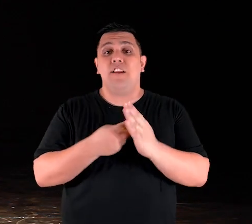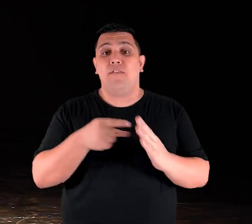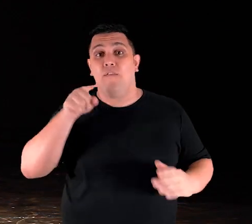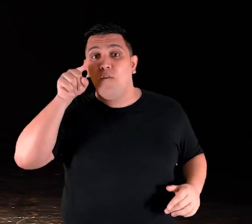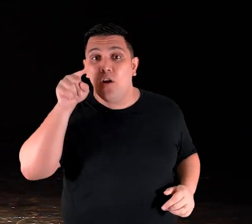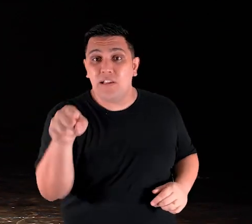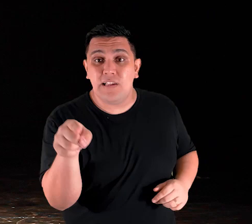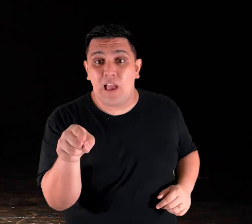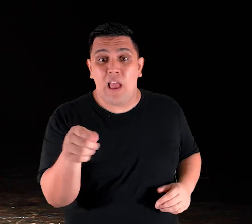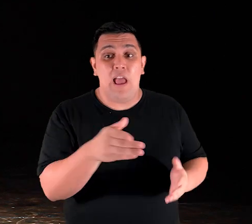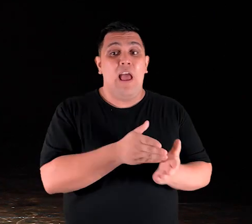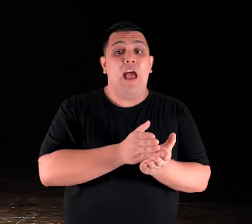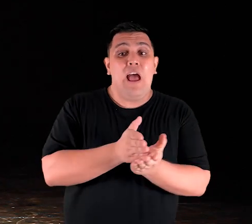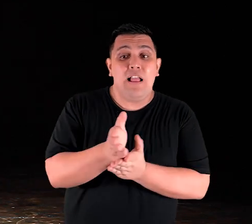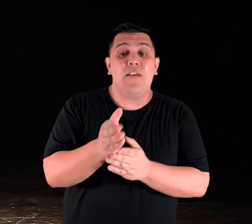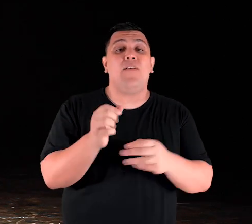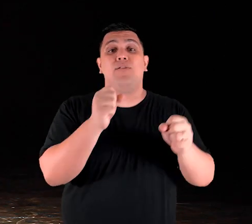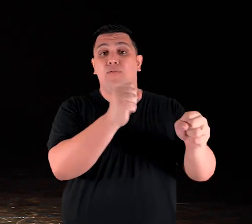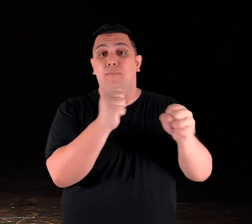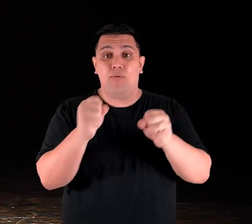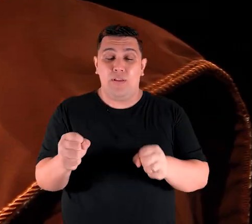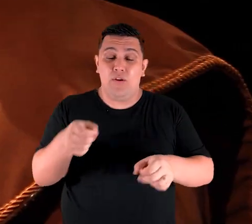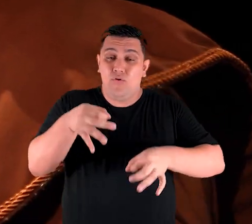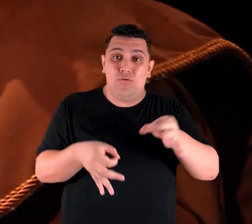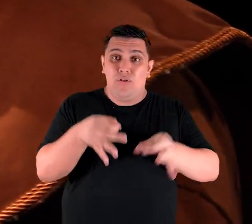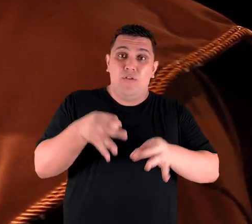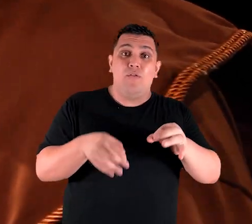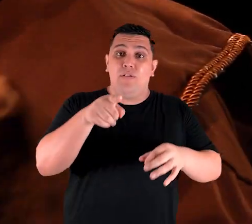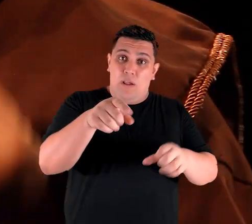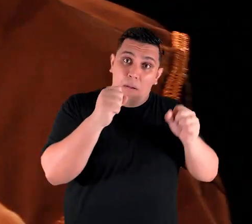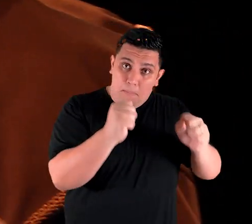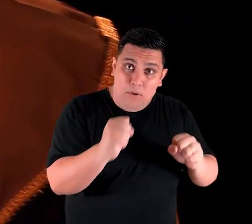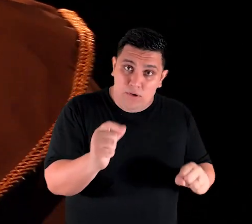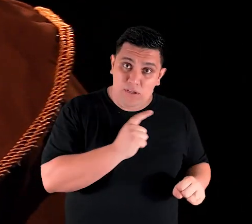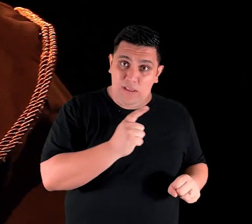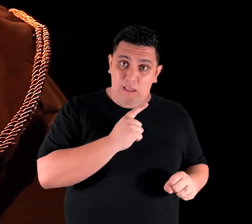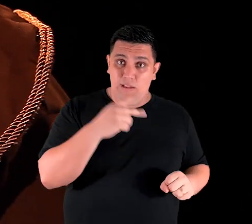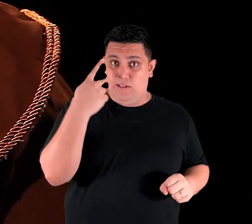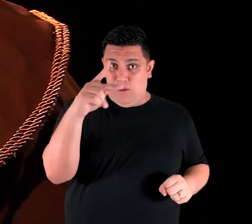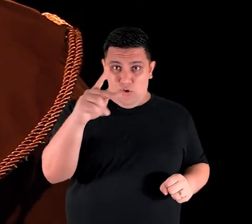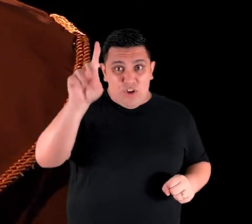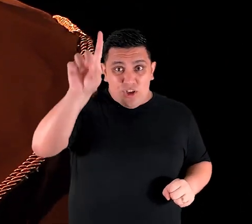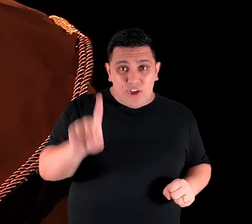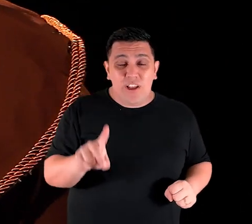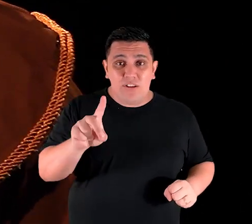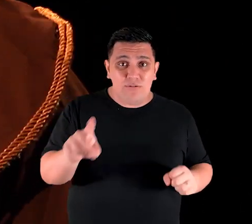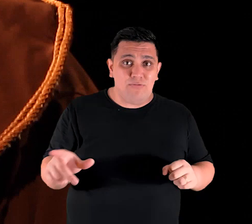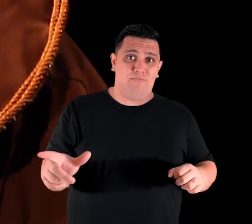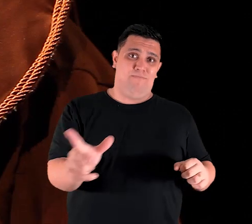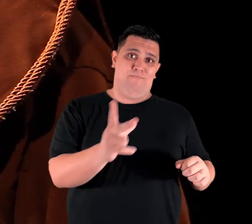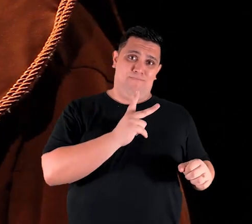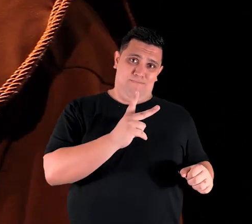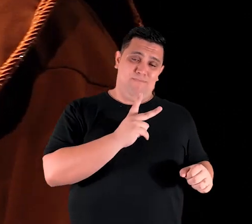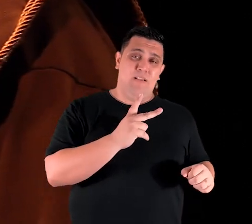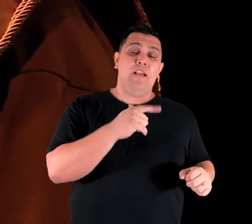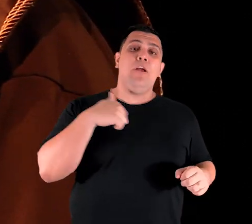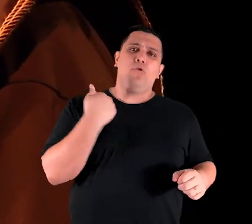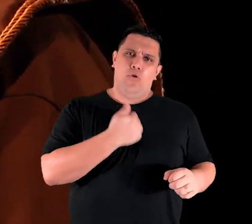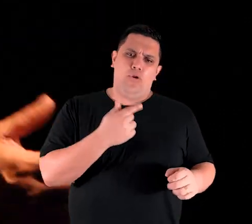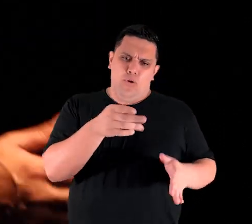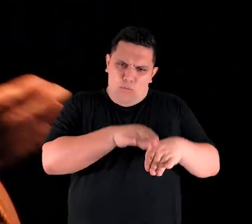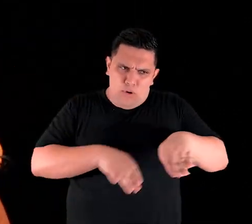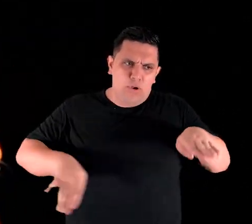você, através do poder judiciário, pode ter os seus direitos adquiridos ou até mesmo